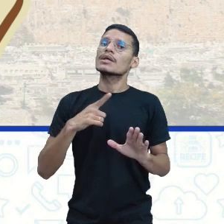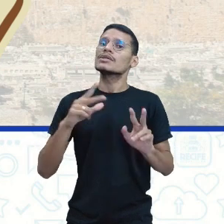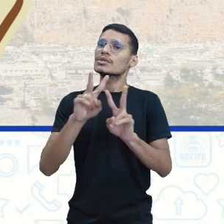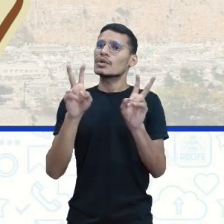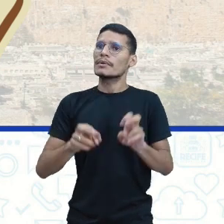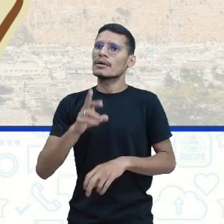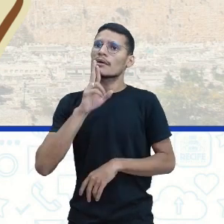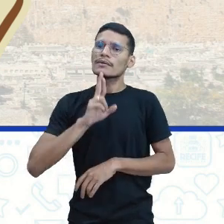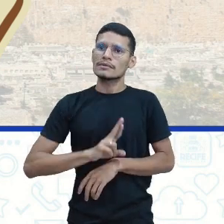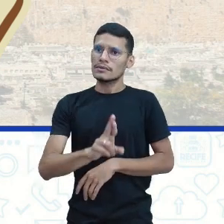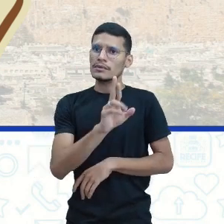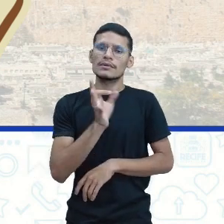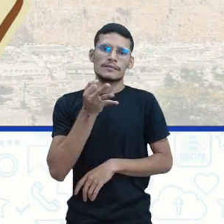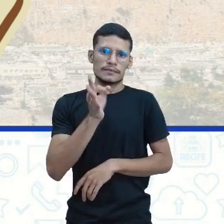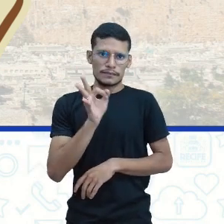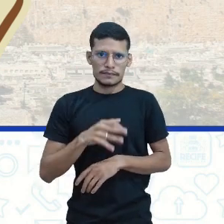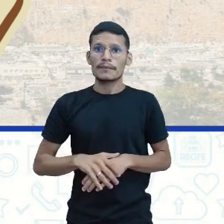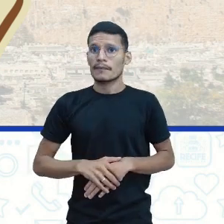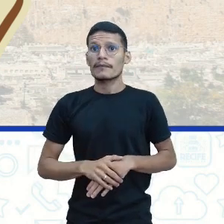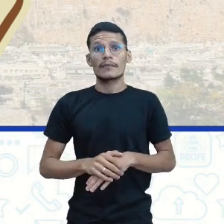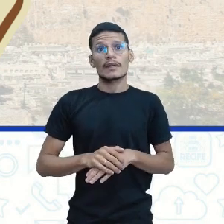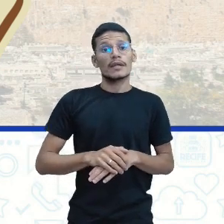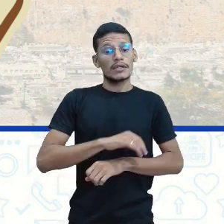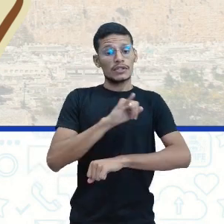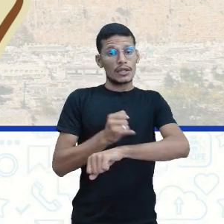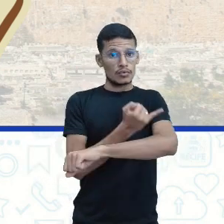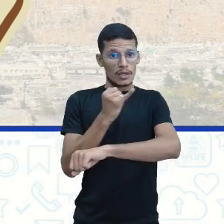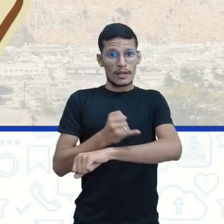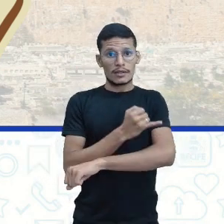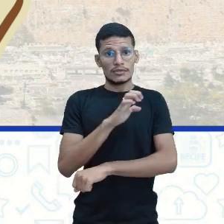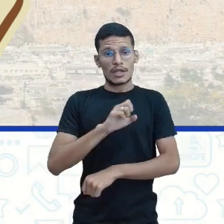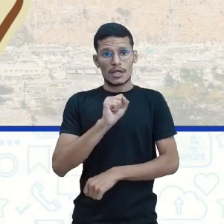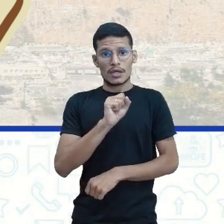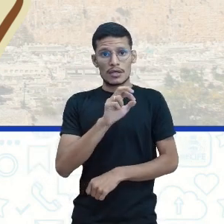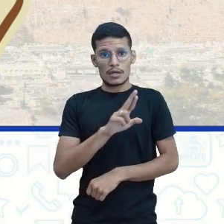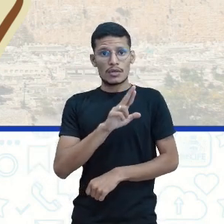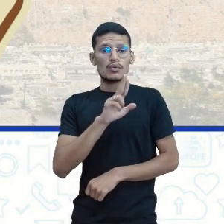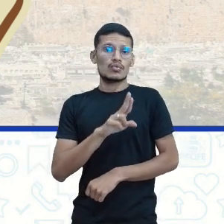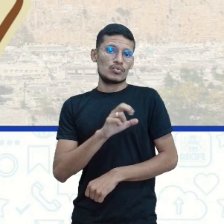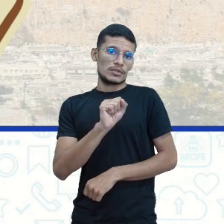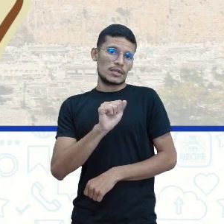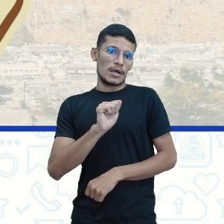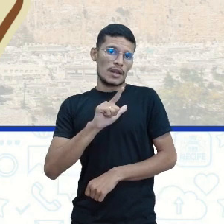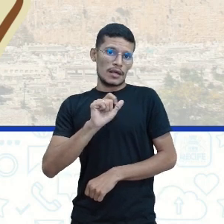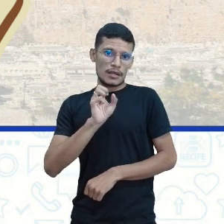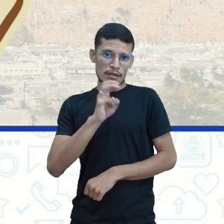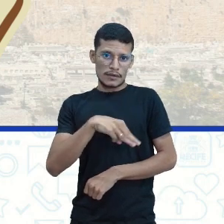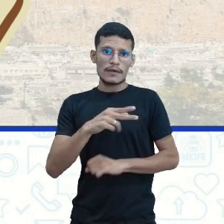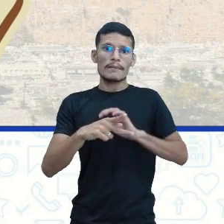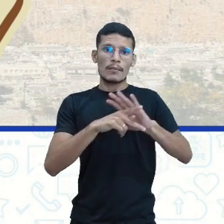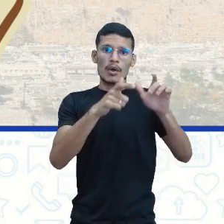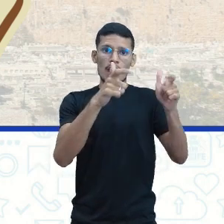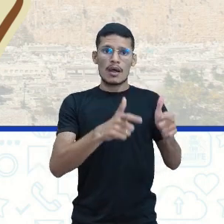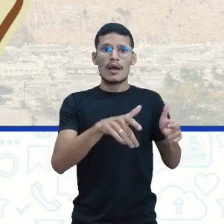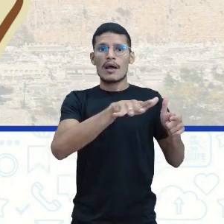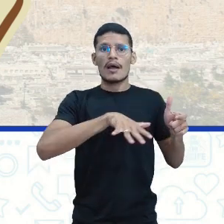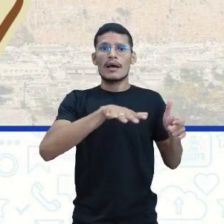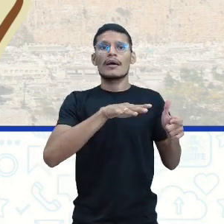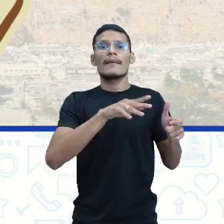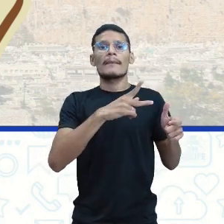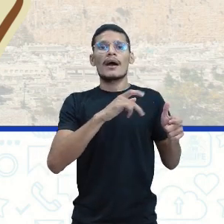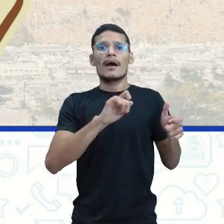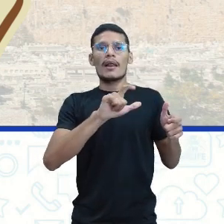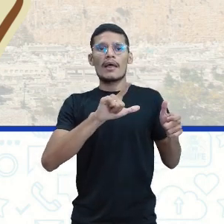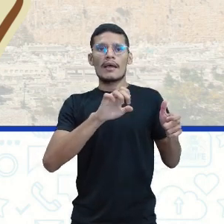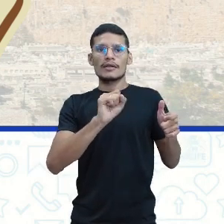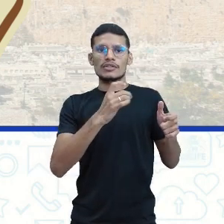questão religiosa. A cidade de Jerusalém, que fica justamente ali encravada na Palestina, na região palestina, né, no